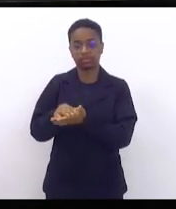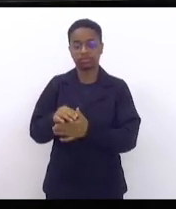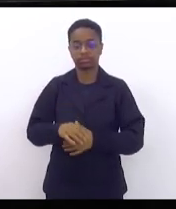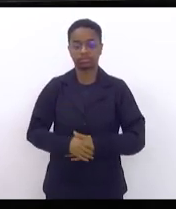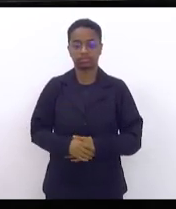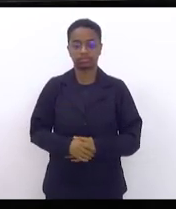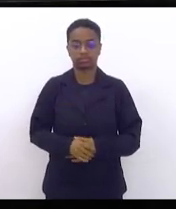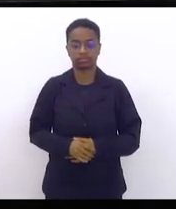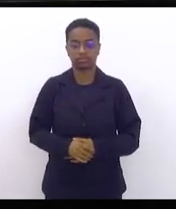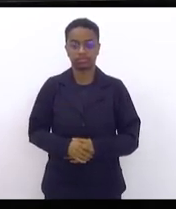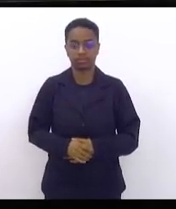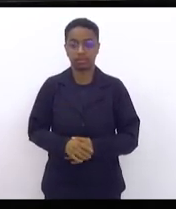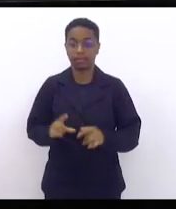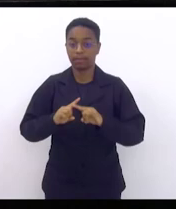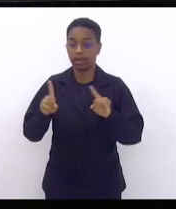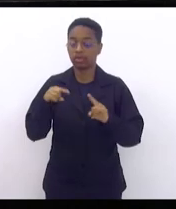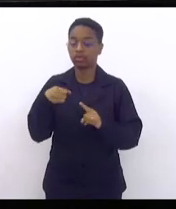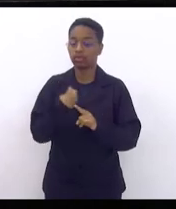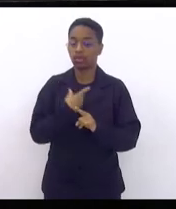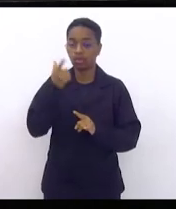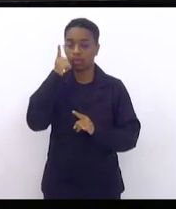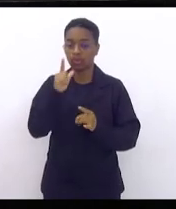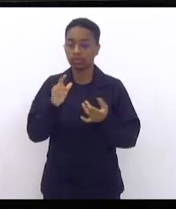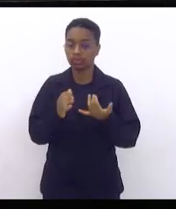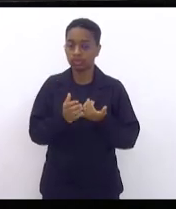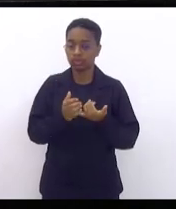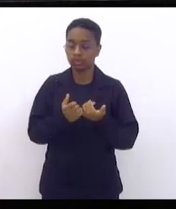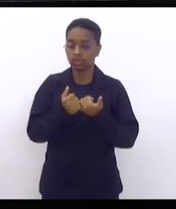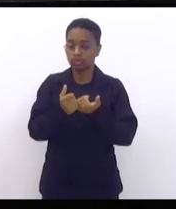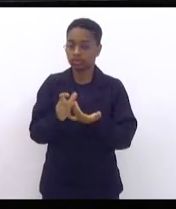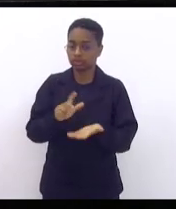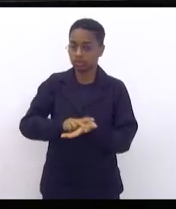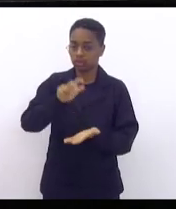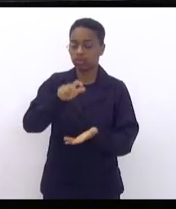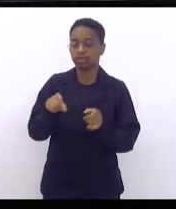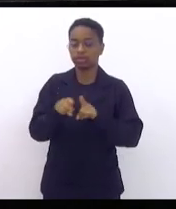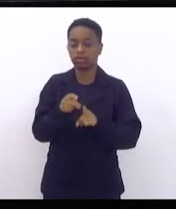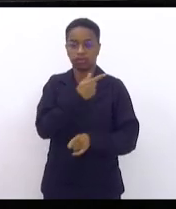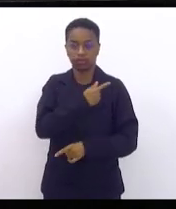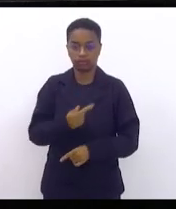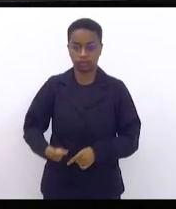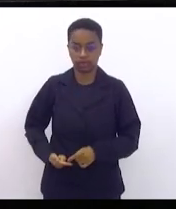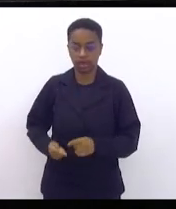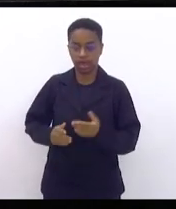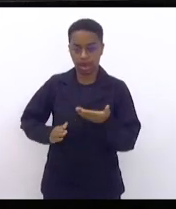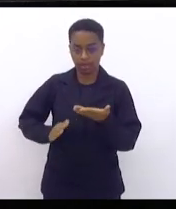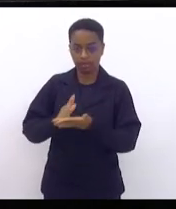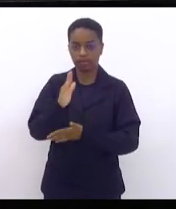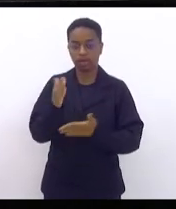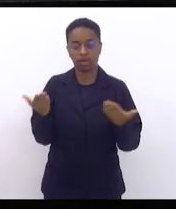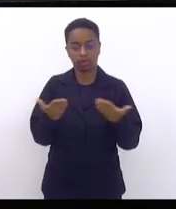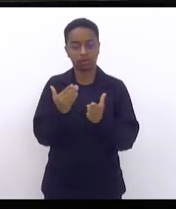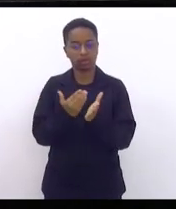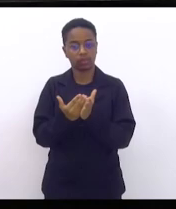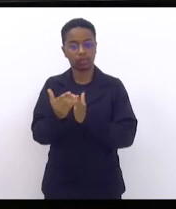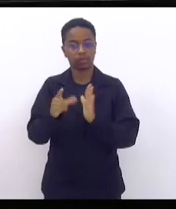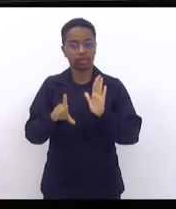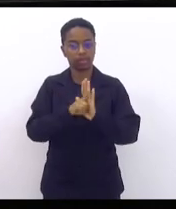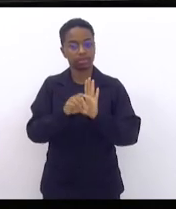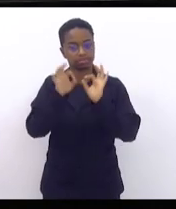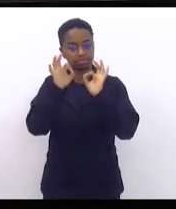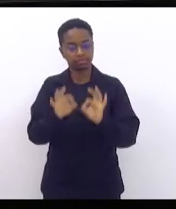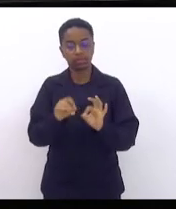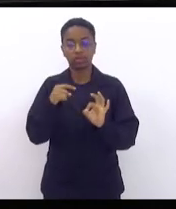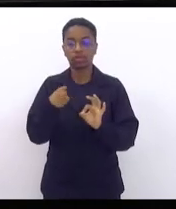nós tombamos o governador sancionou e já tá valendo a lei quero dizer